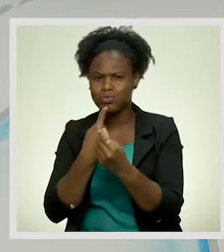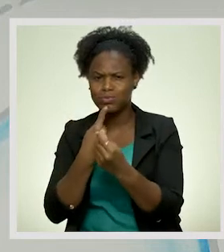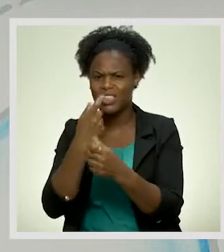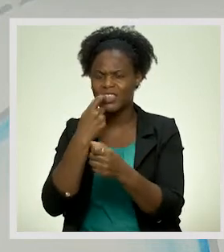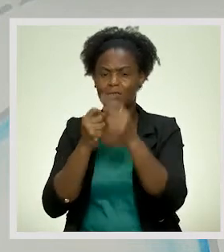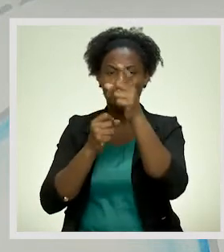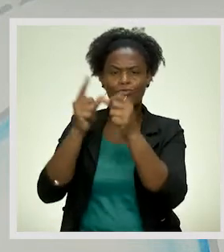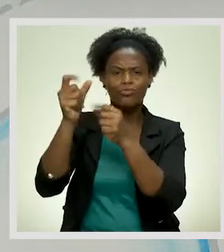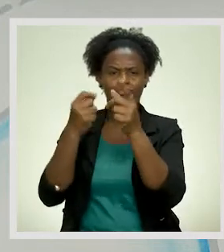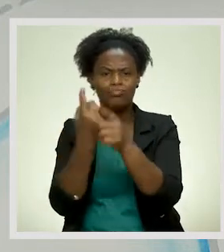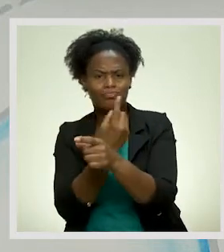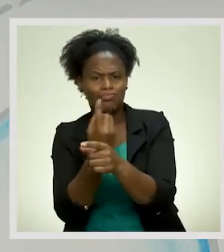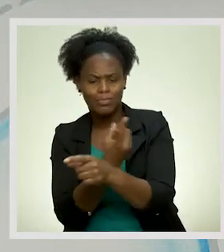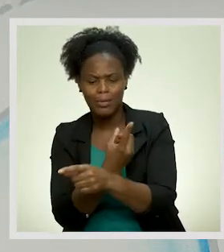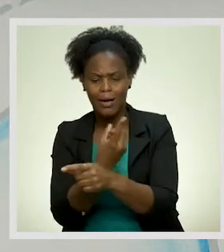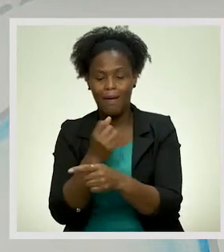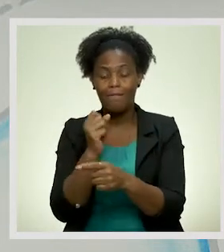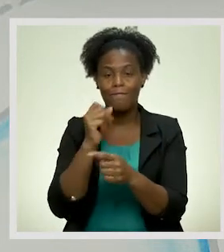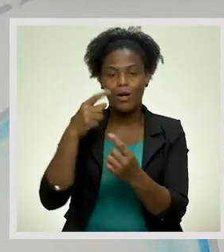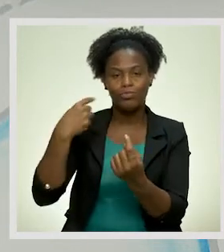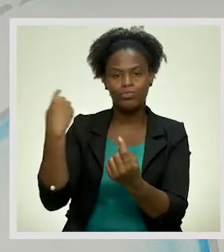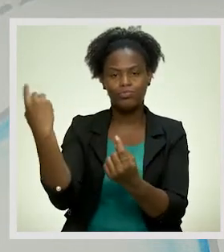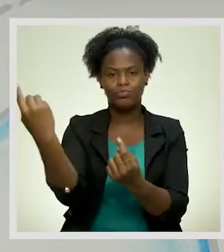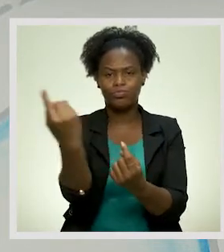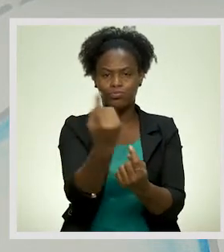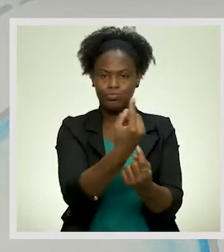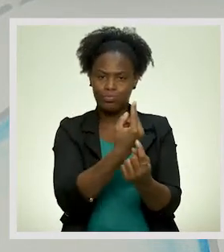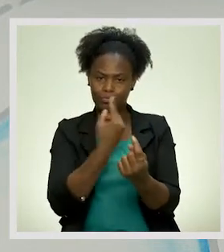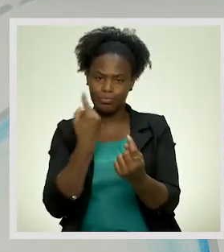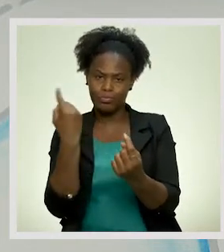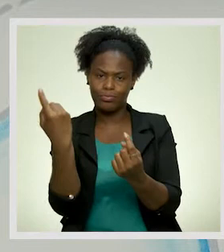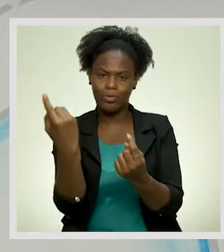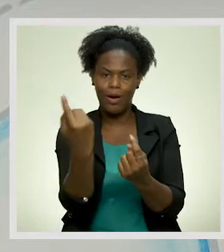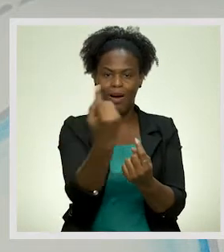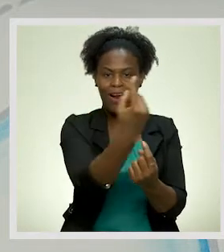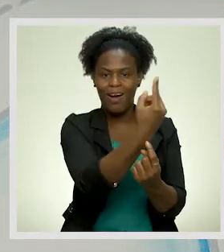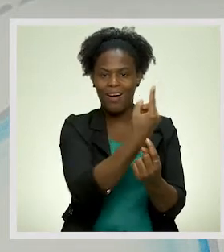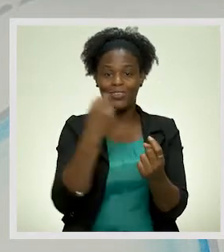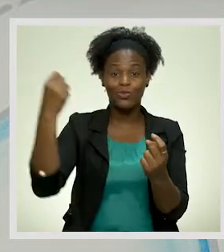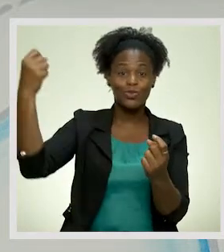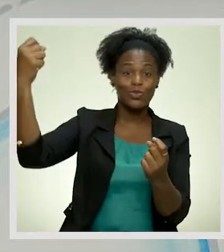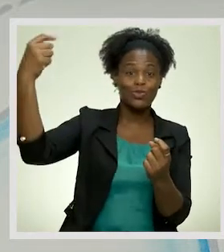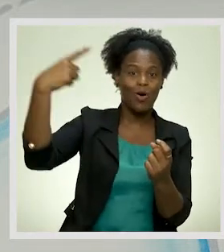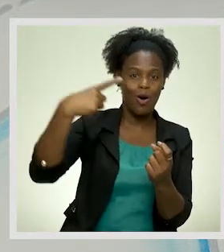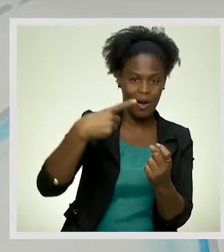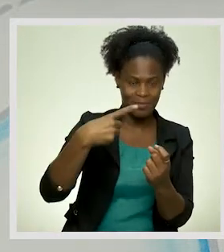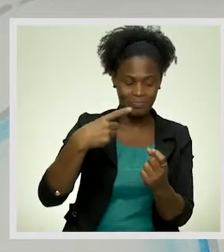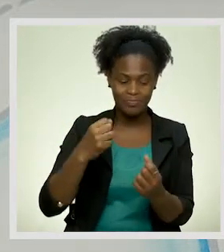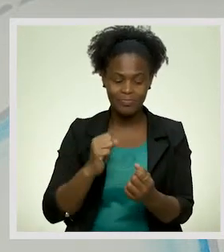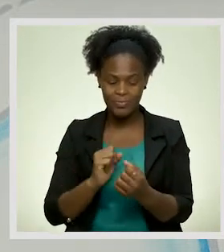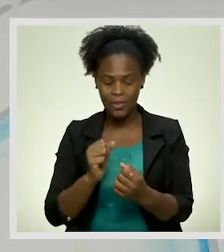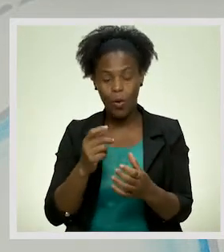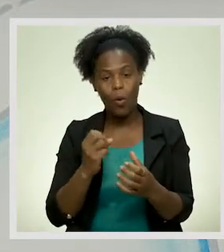que orbitam à volta do Sol, orbitam à volta da